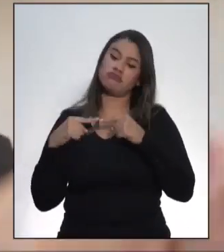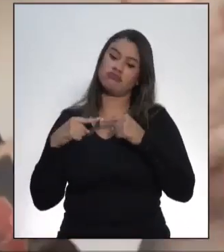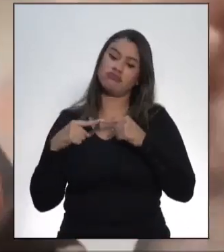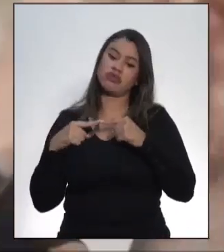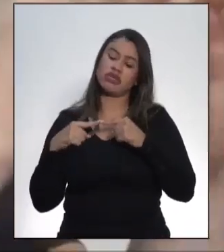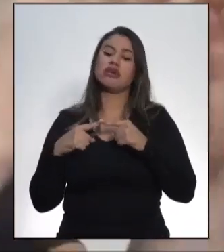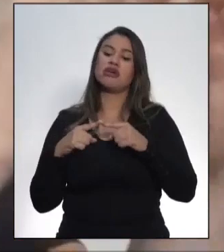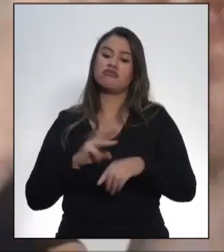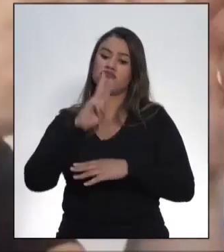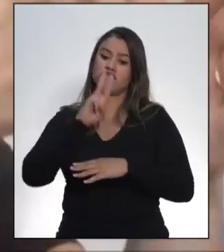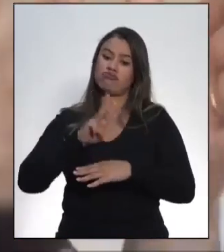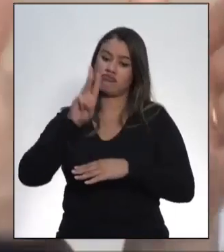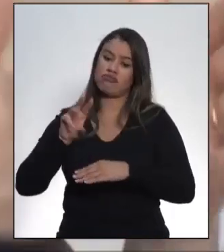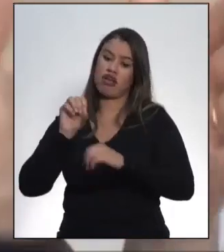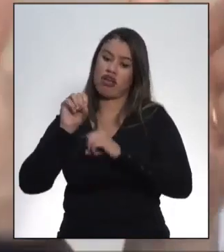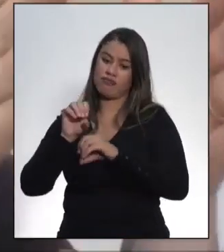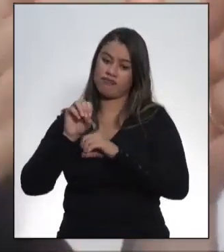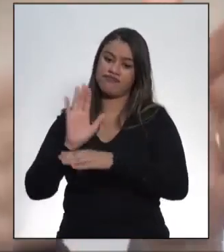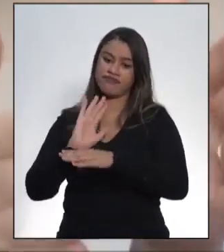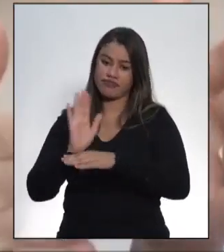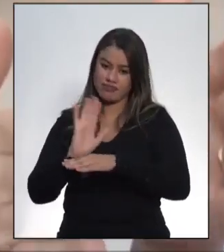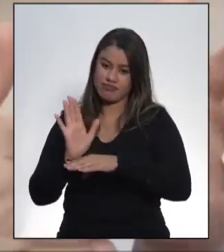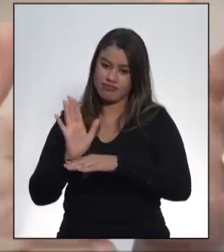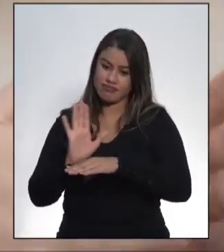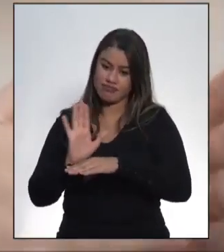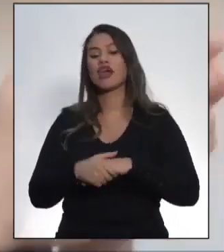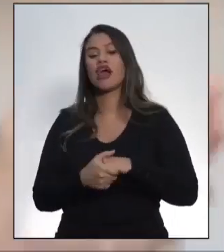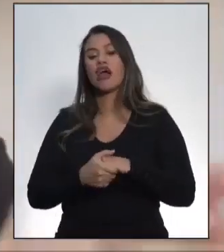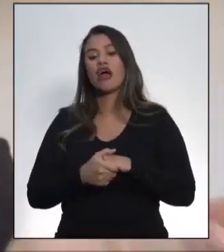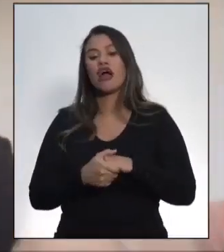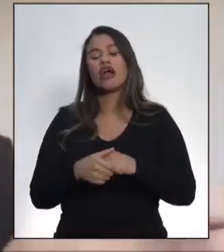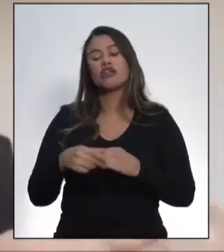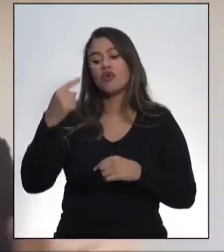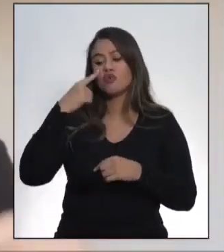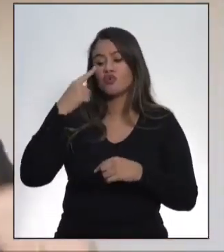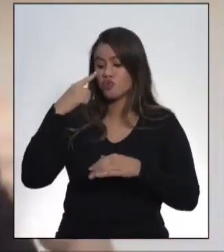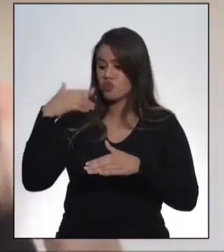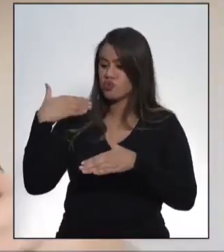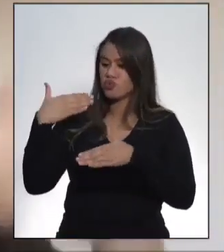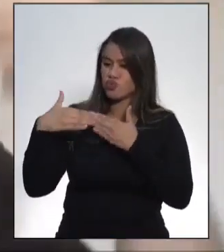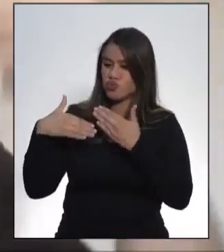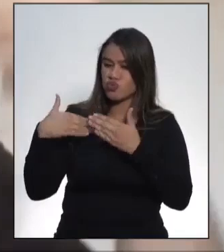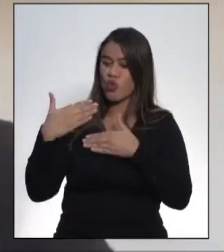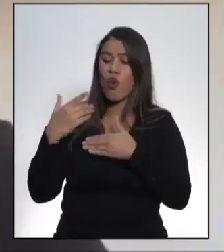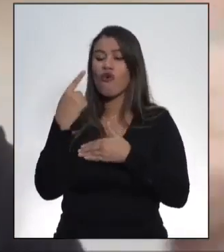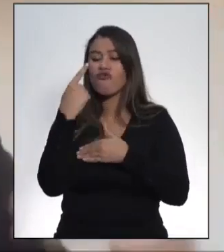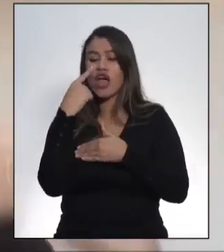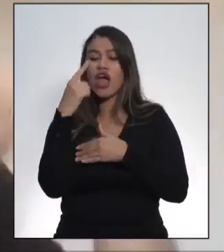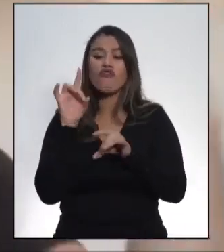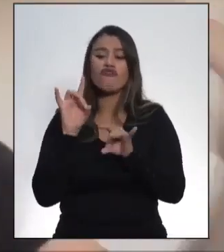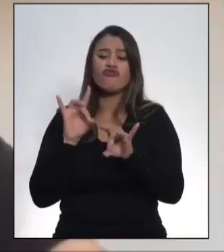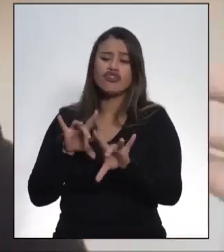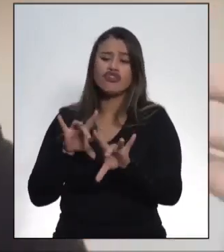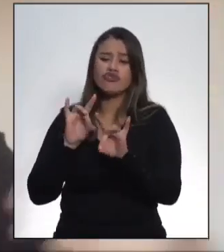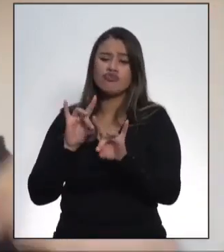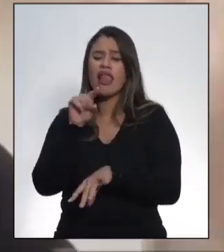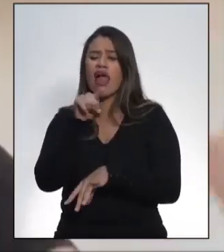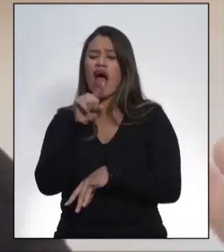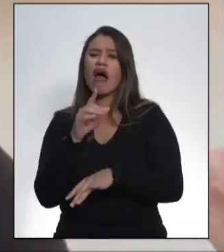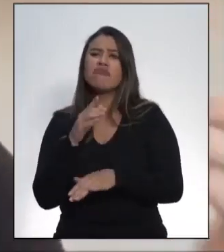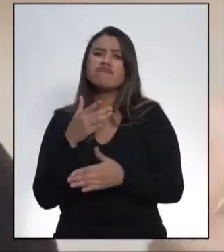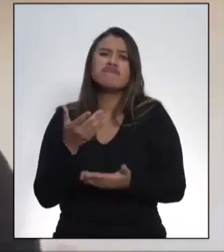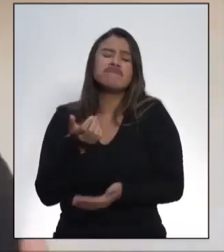e constantemente ir experimentando e ajustando, ouvindo o que os clientes, o que os estudantes, o que